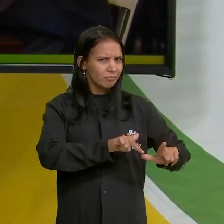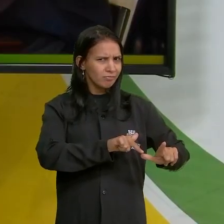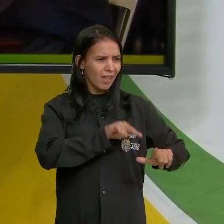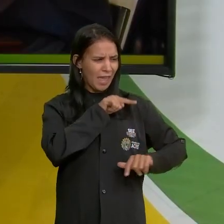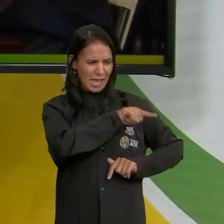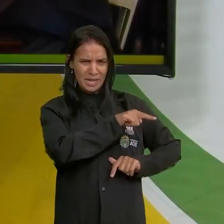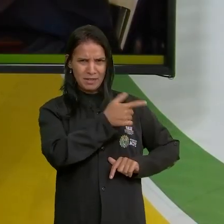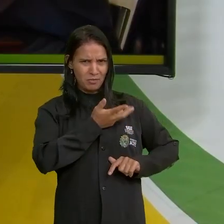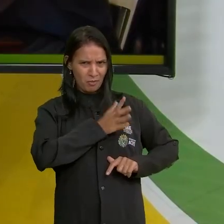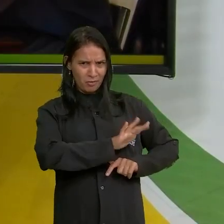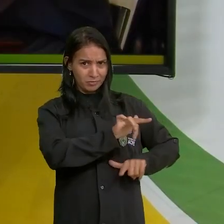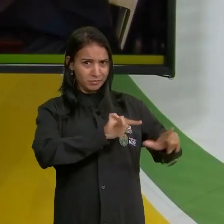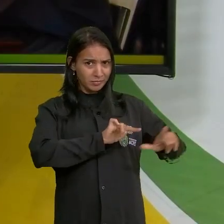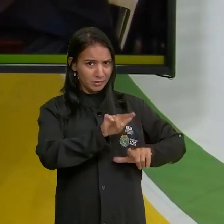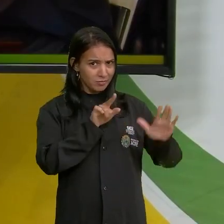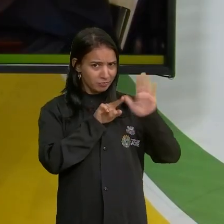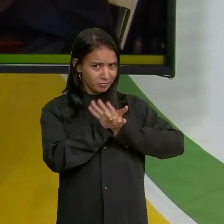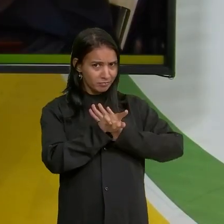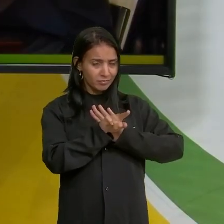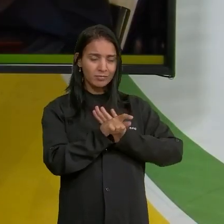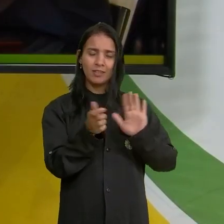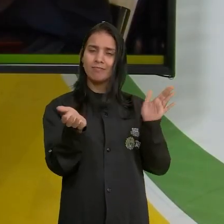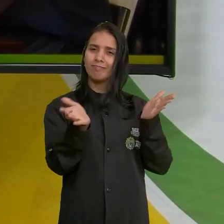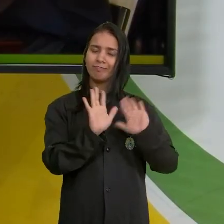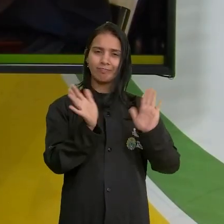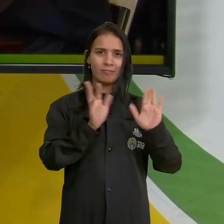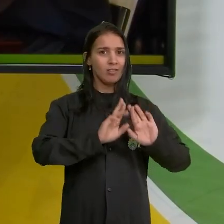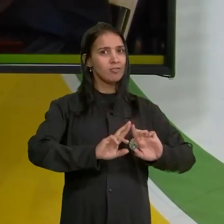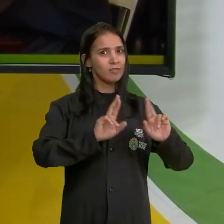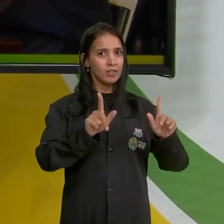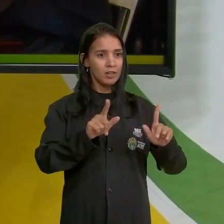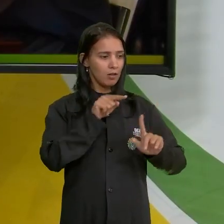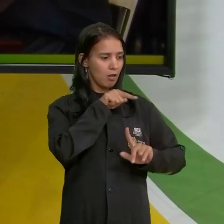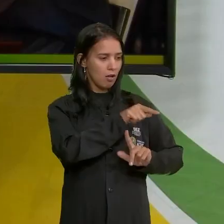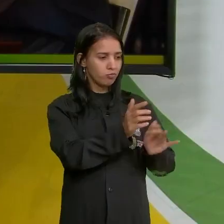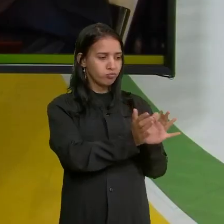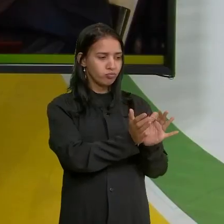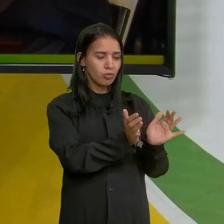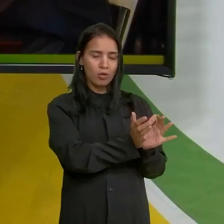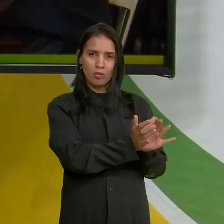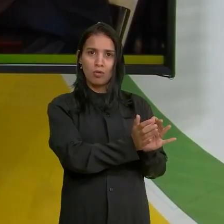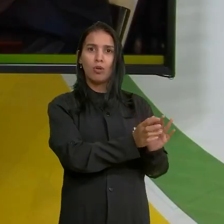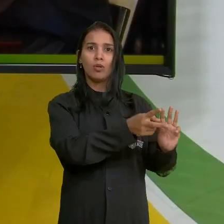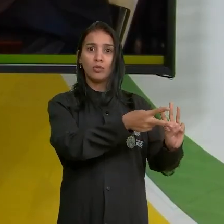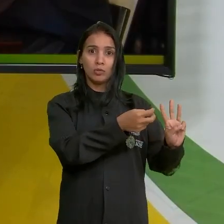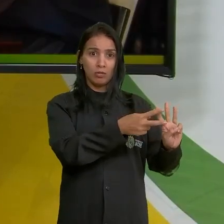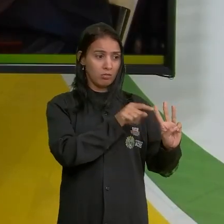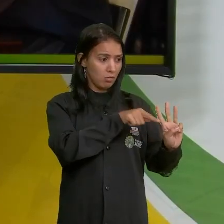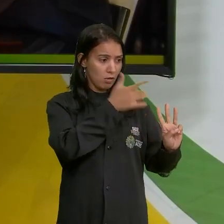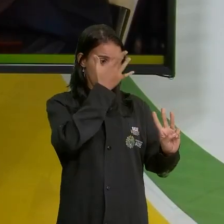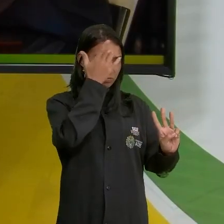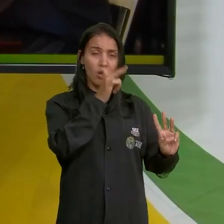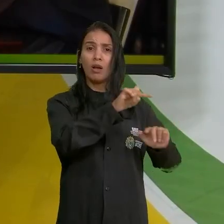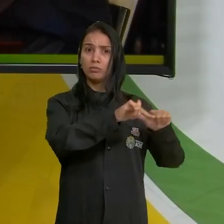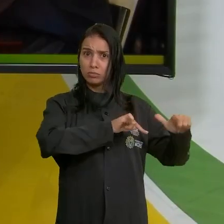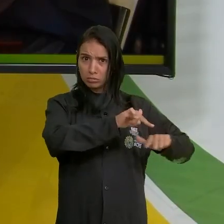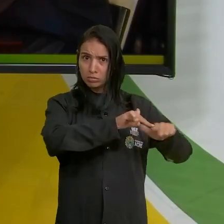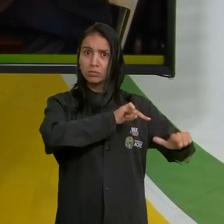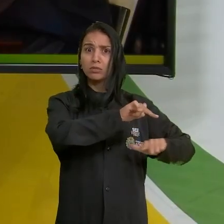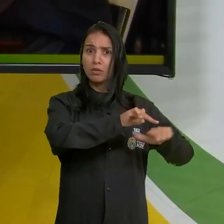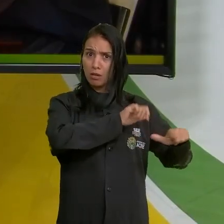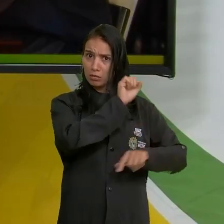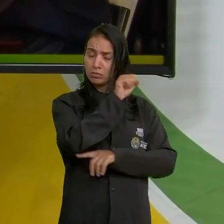trabalhar. A sociedade indígena, né, as pessoas que compõem essa sociedade, elas trabalham, elas têm a